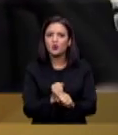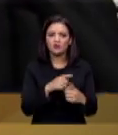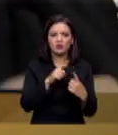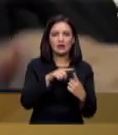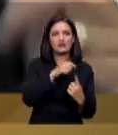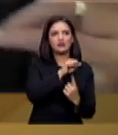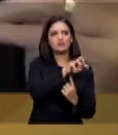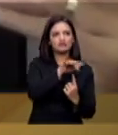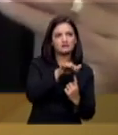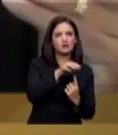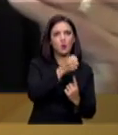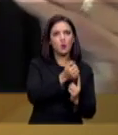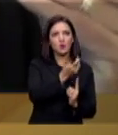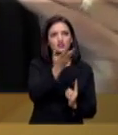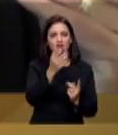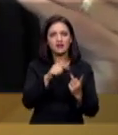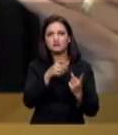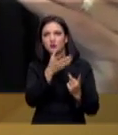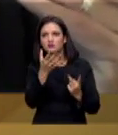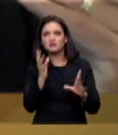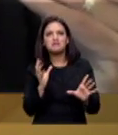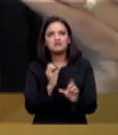essa é uma leitura